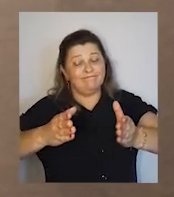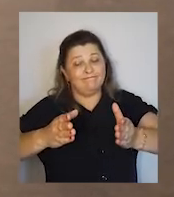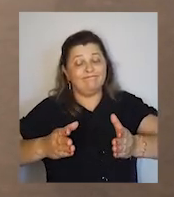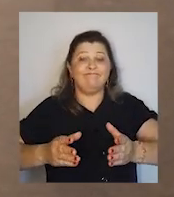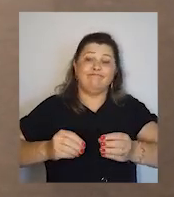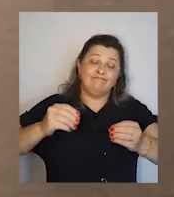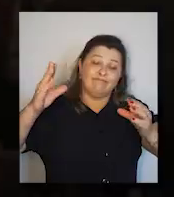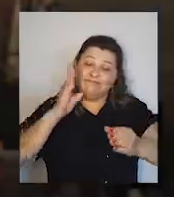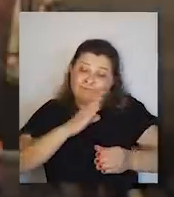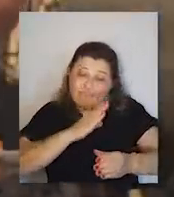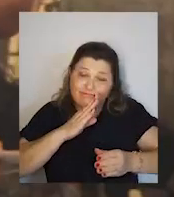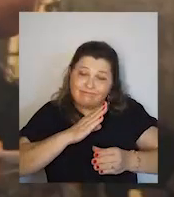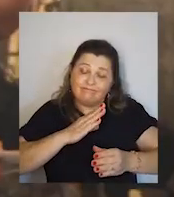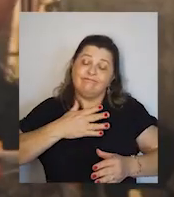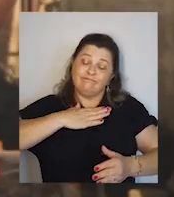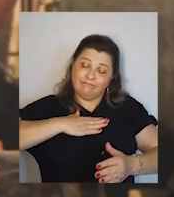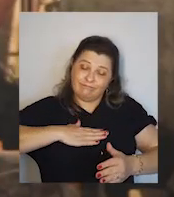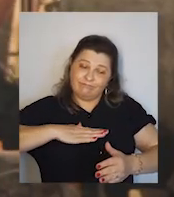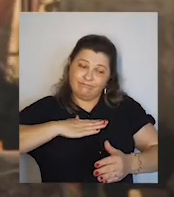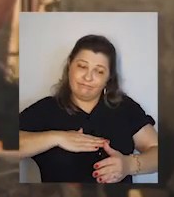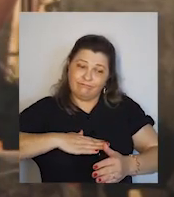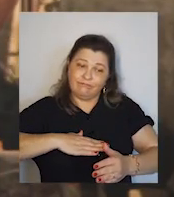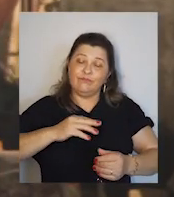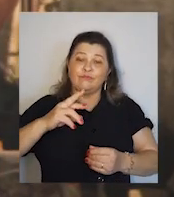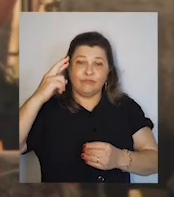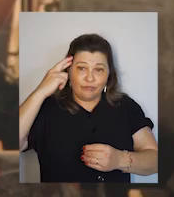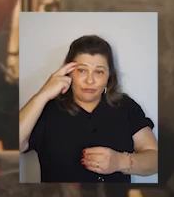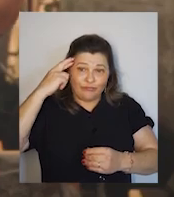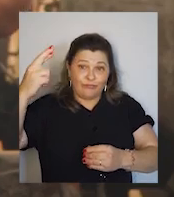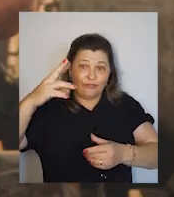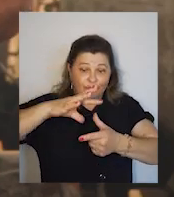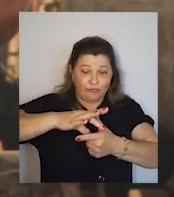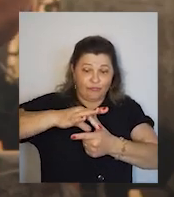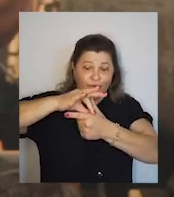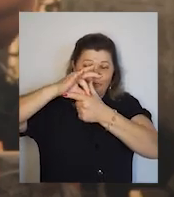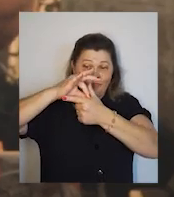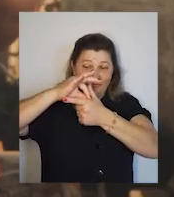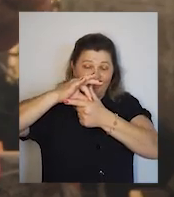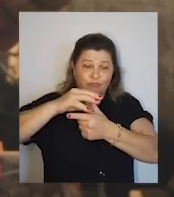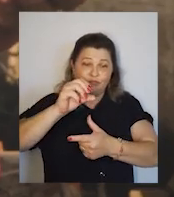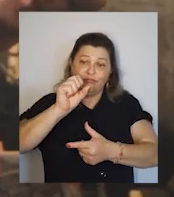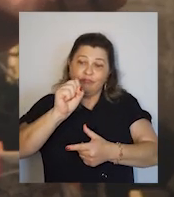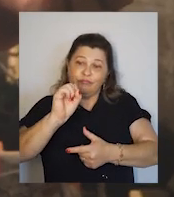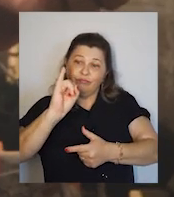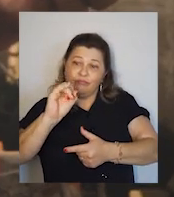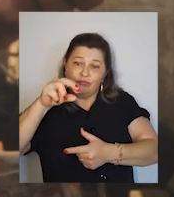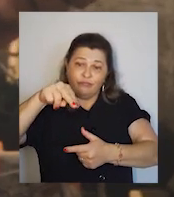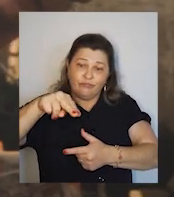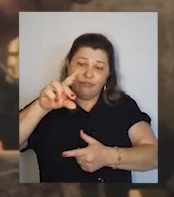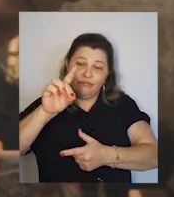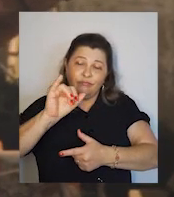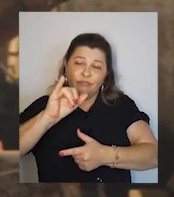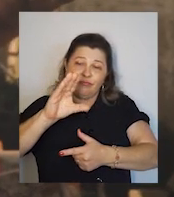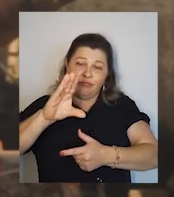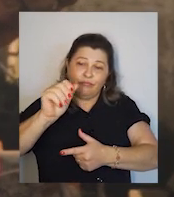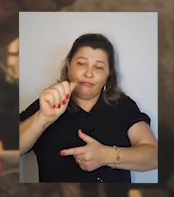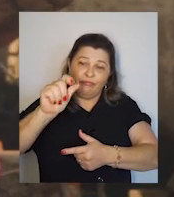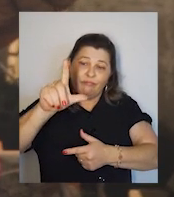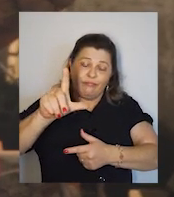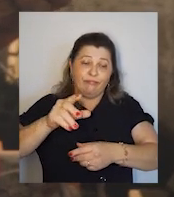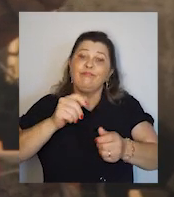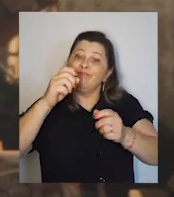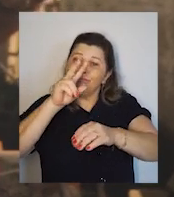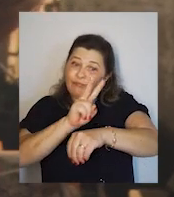dia para a noite. Como sou dirigente sindical também, eu preciso cuidar das outras propriedades, preciso